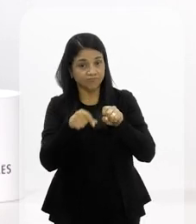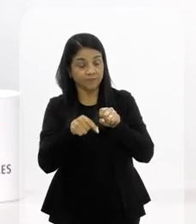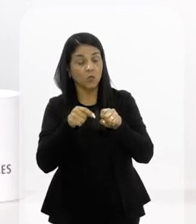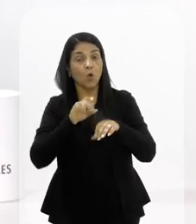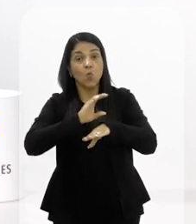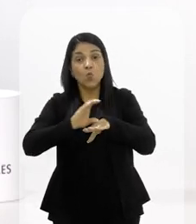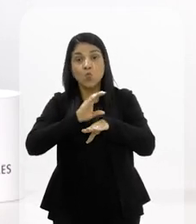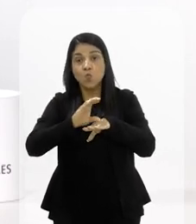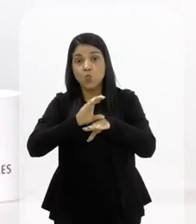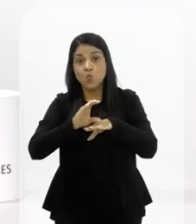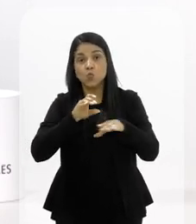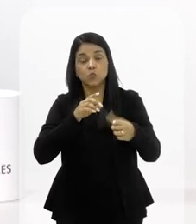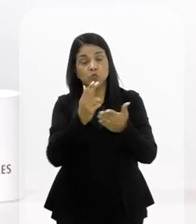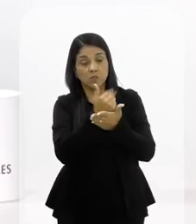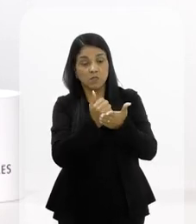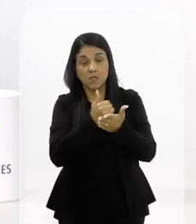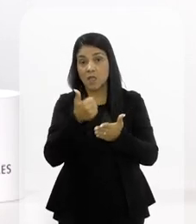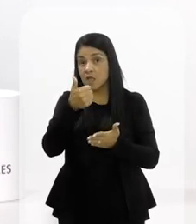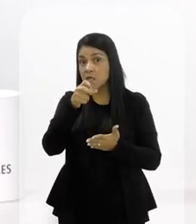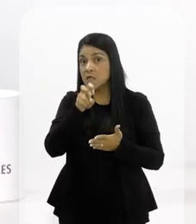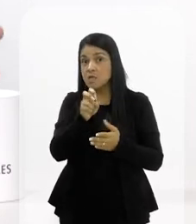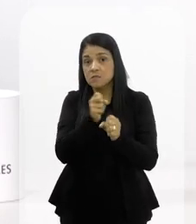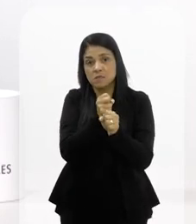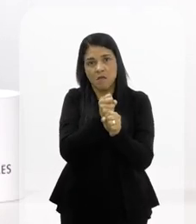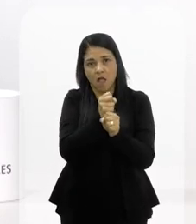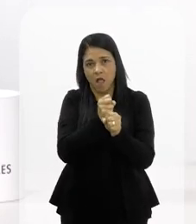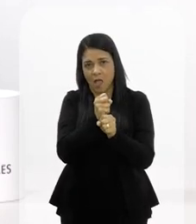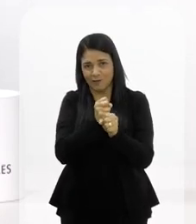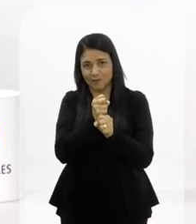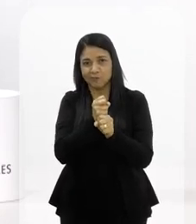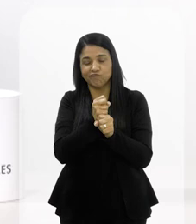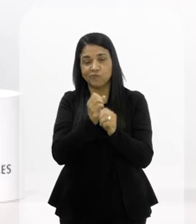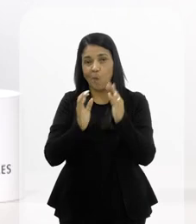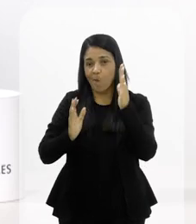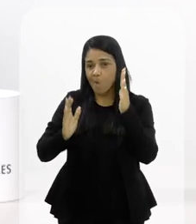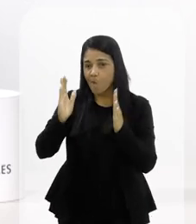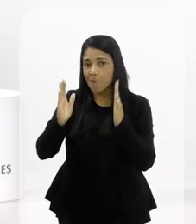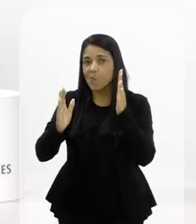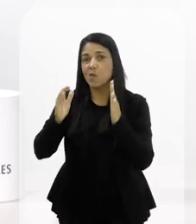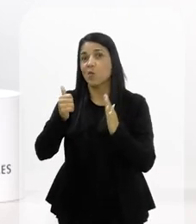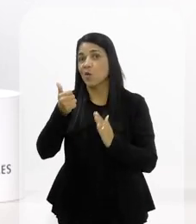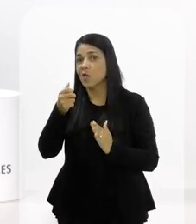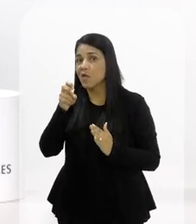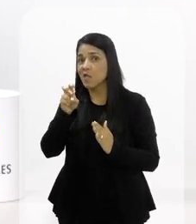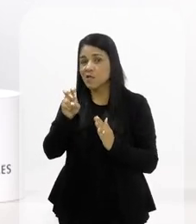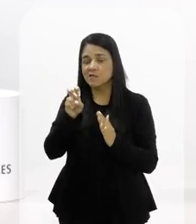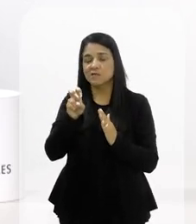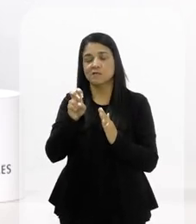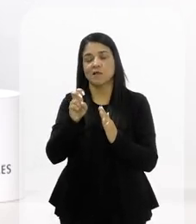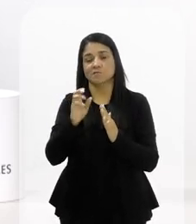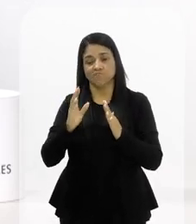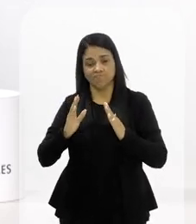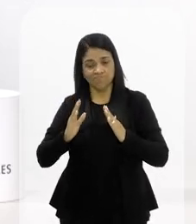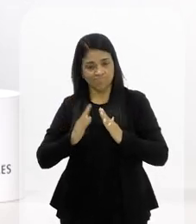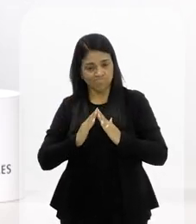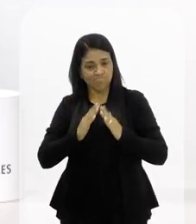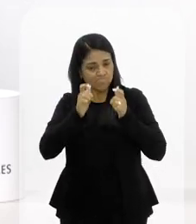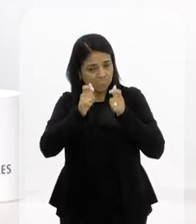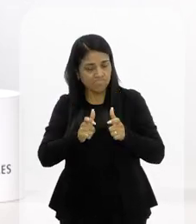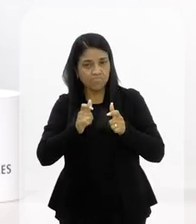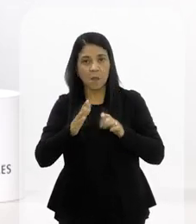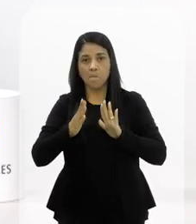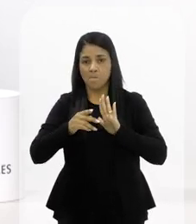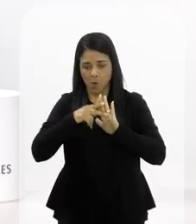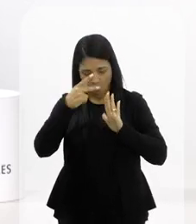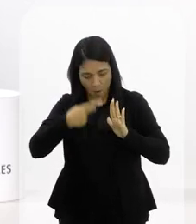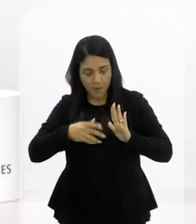aula de desenho por 15 anos Então olha que maravilha eu tive um um longo período de sede própria é uma sede própria eu cheguei nesse